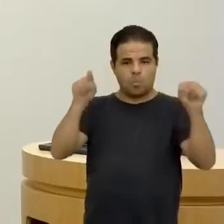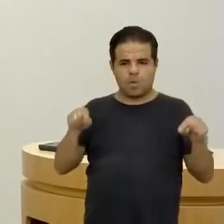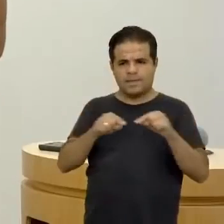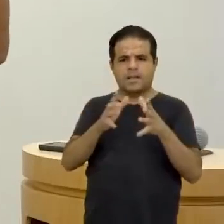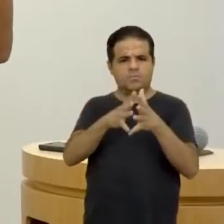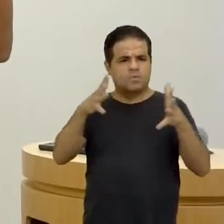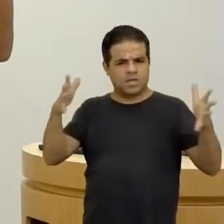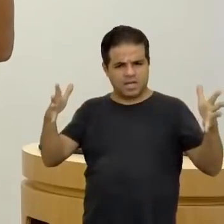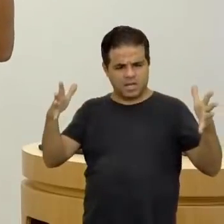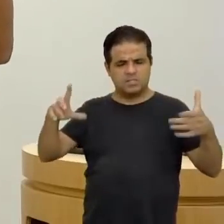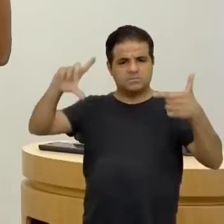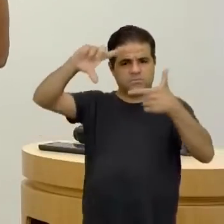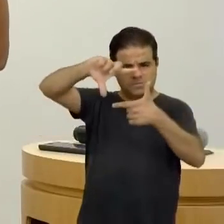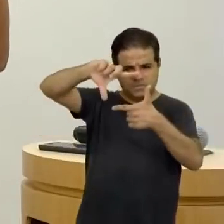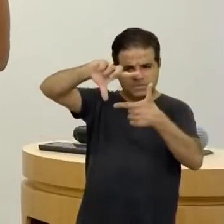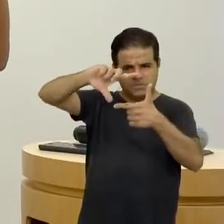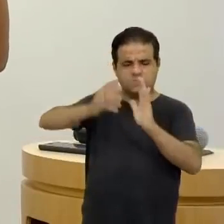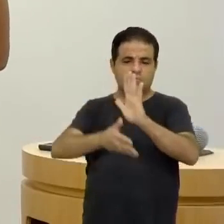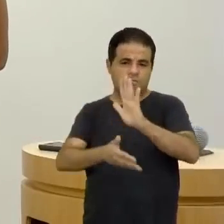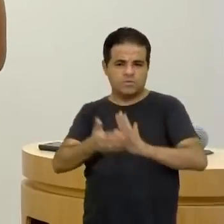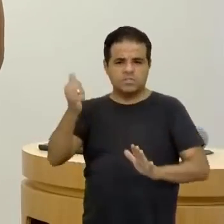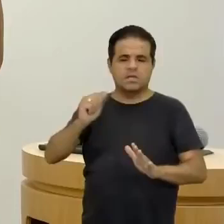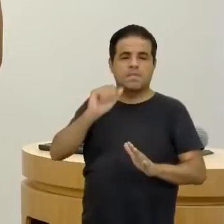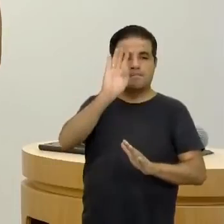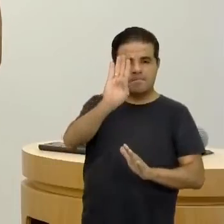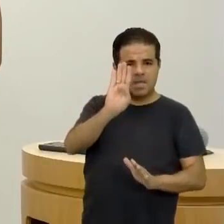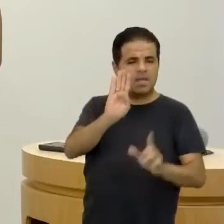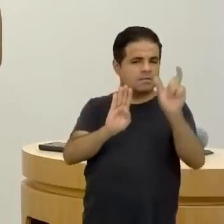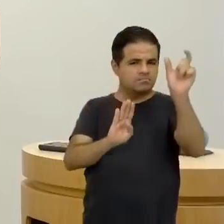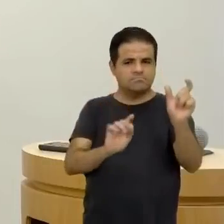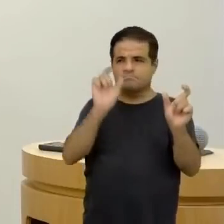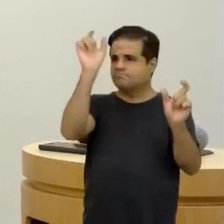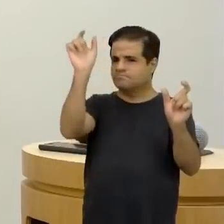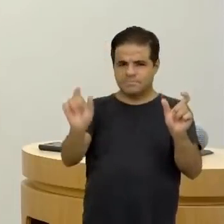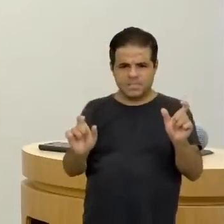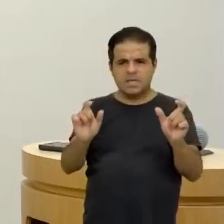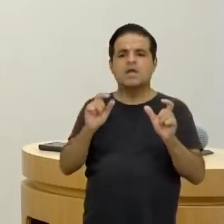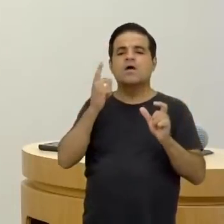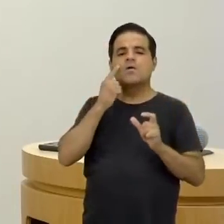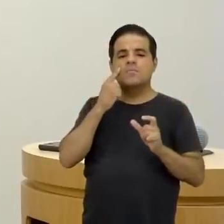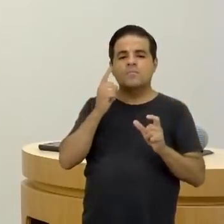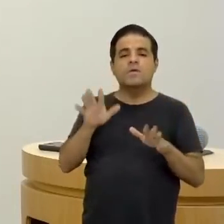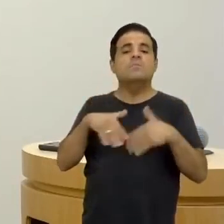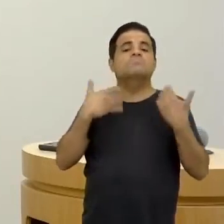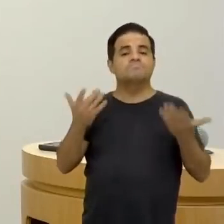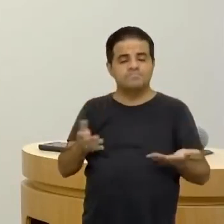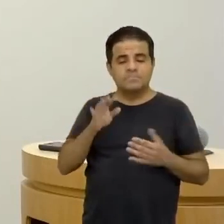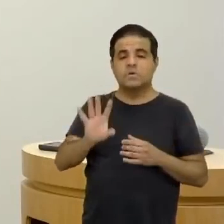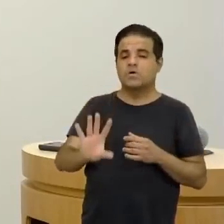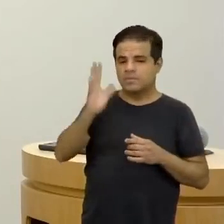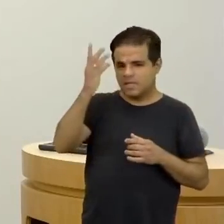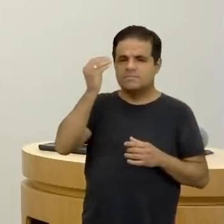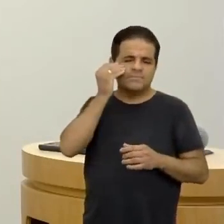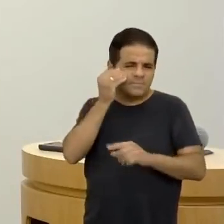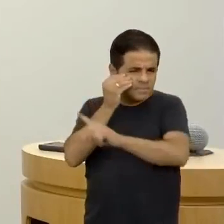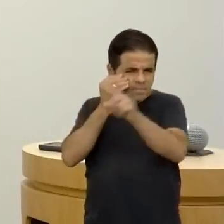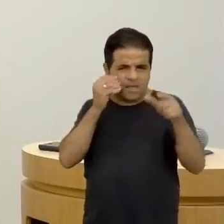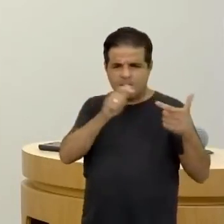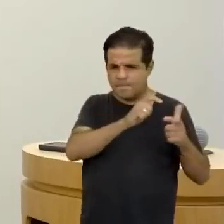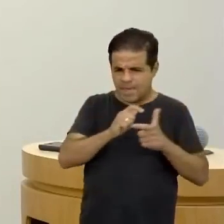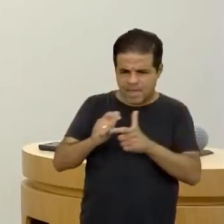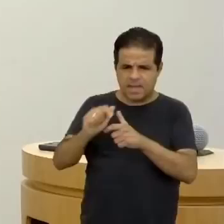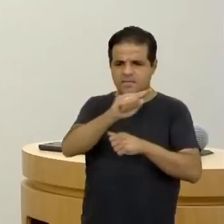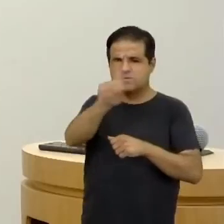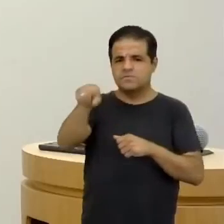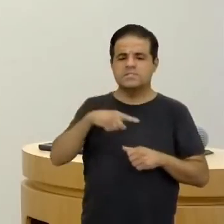quadradão de tamanho a vou tirar de de cada lado e vamos ver o que é que fica tá bom tenta montar as